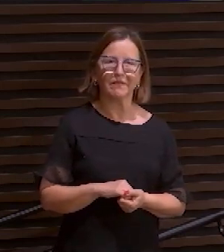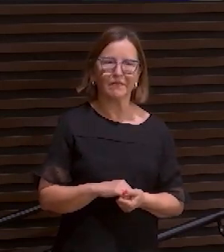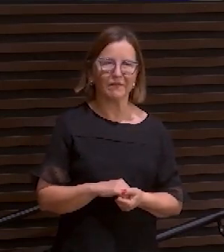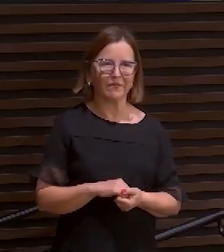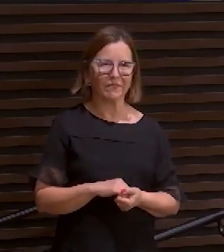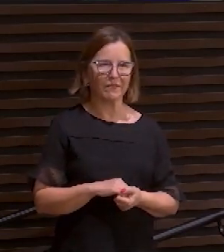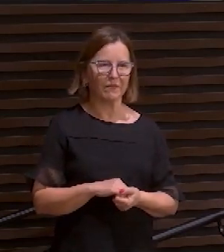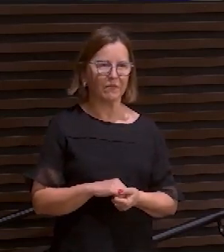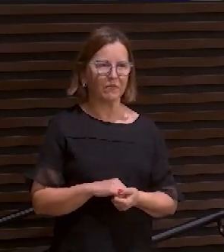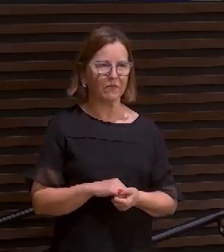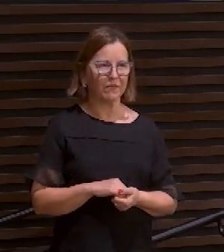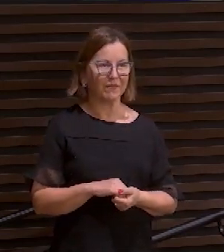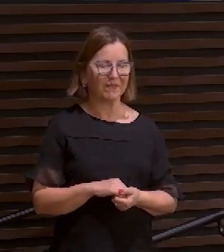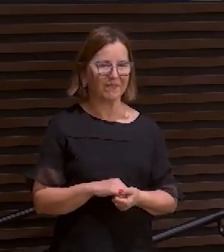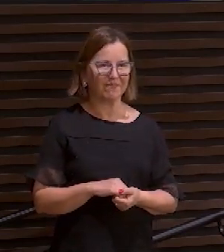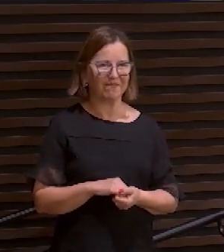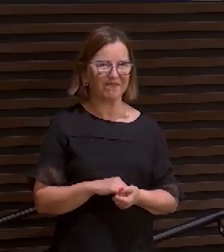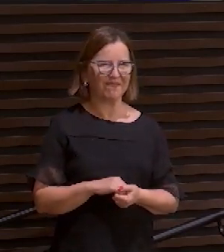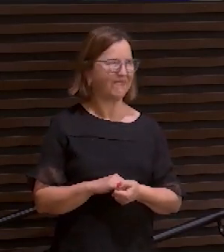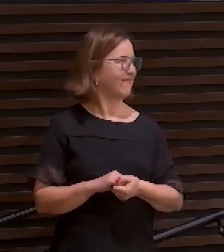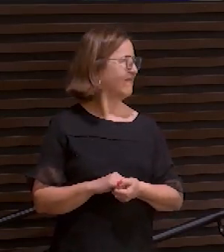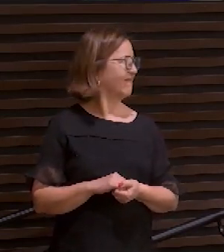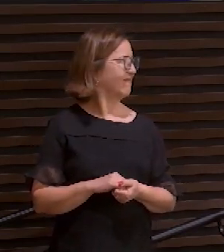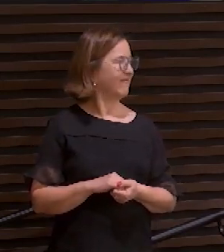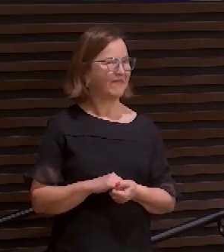É muita coisa para um dia só.